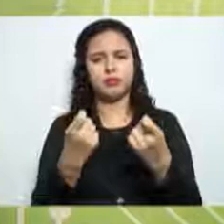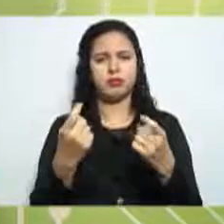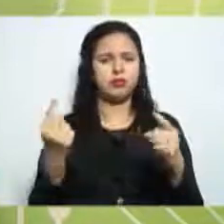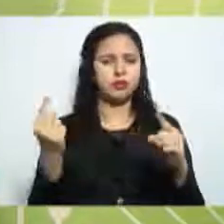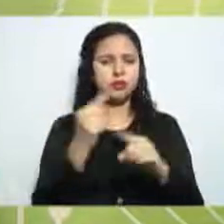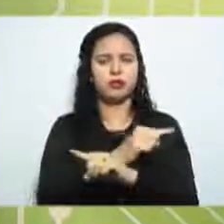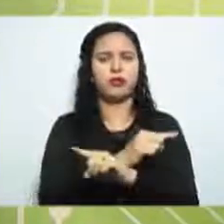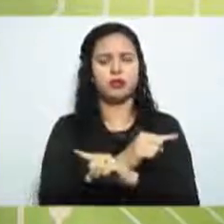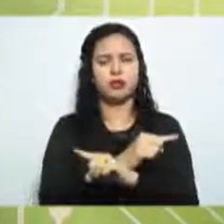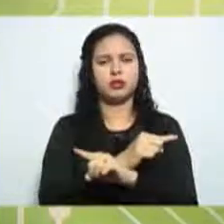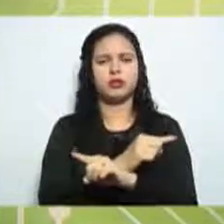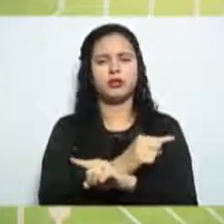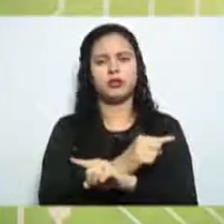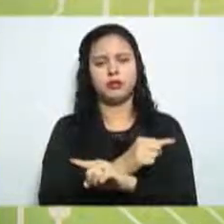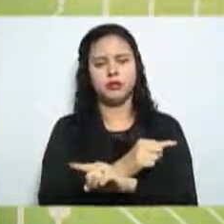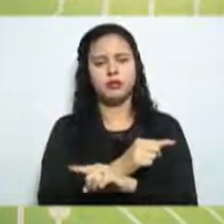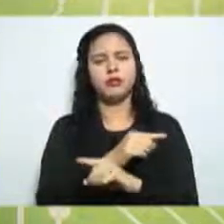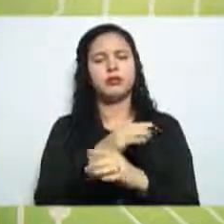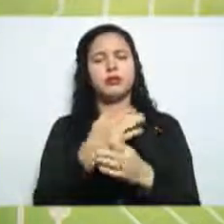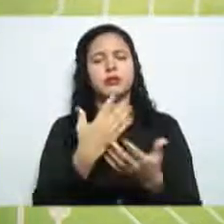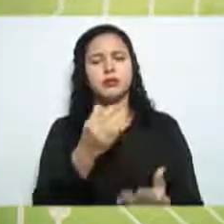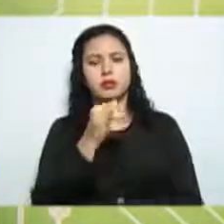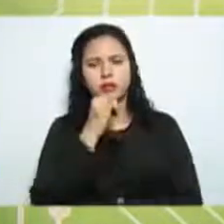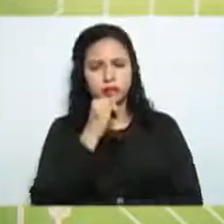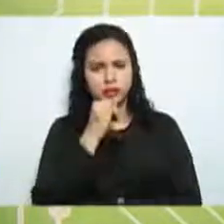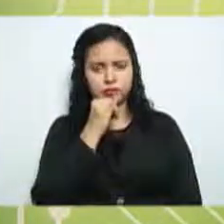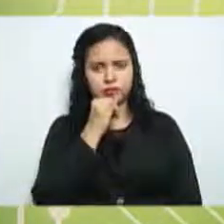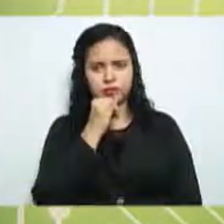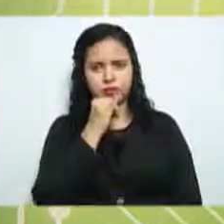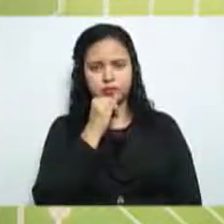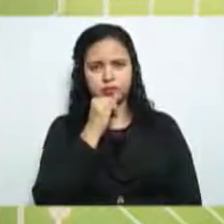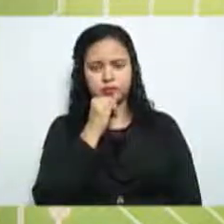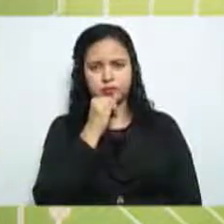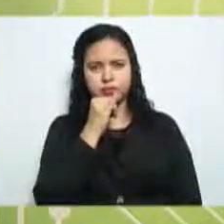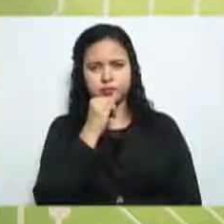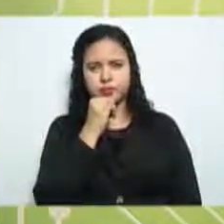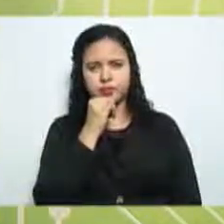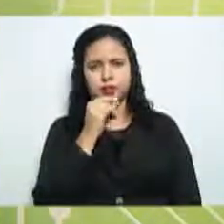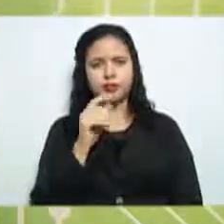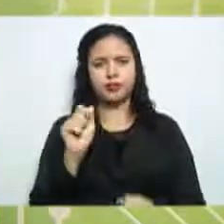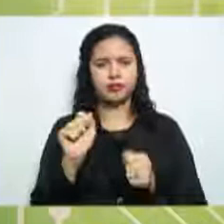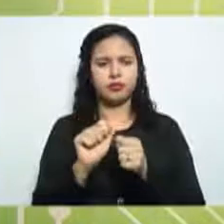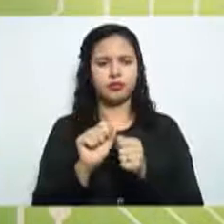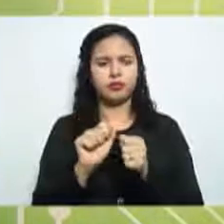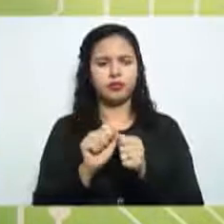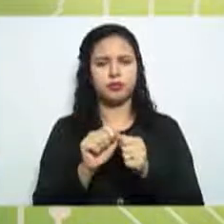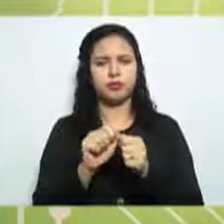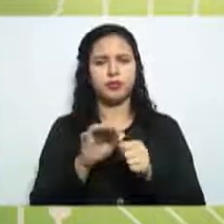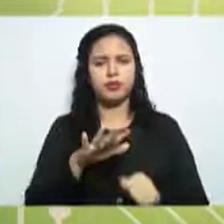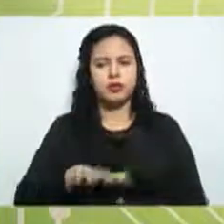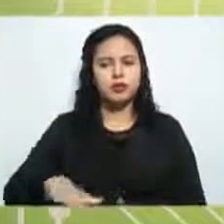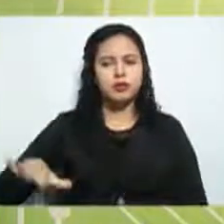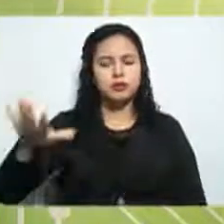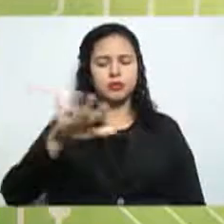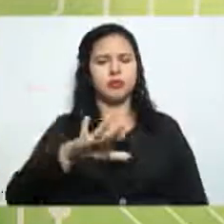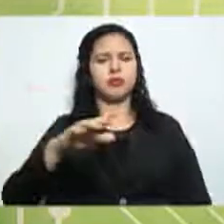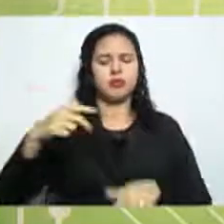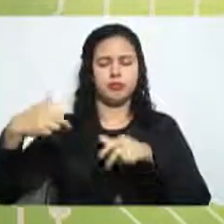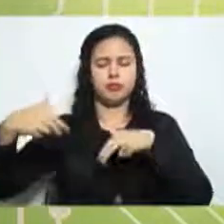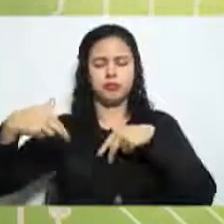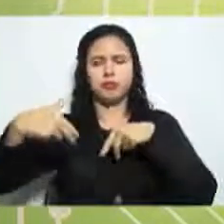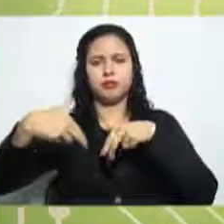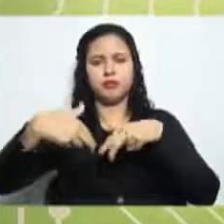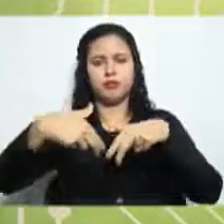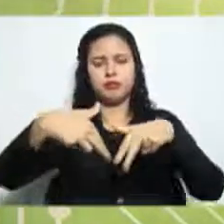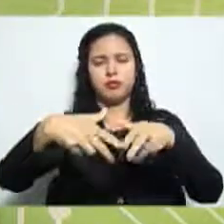faz uma coisa, o Estado faz outra. A gente tem um exemplo aqui em Porto Velho, onde foi feito um espaço alternativo, aqui, um espaço de caminhada. Um pouco antes de ser